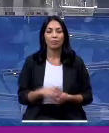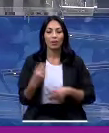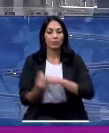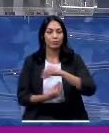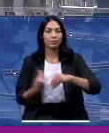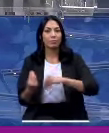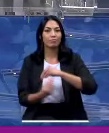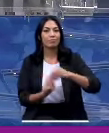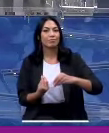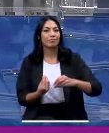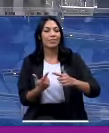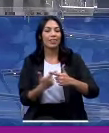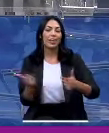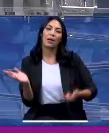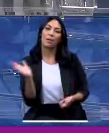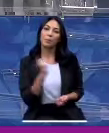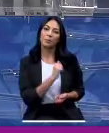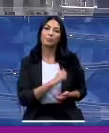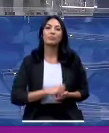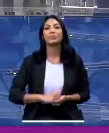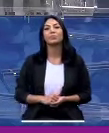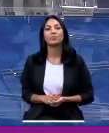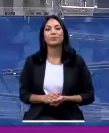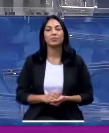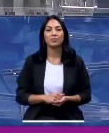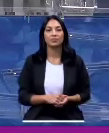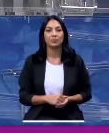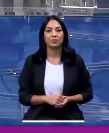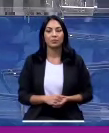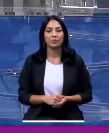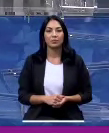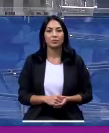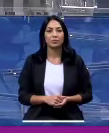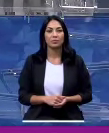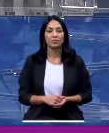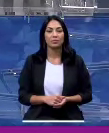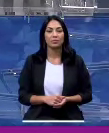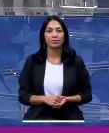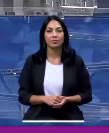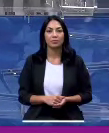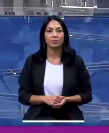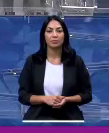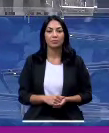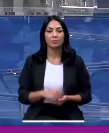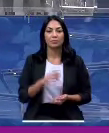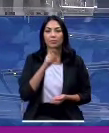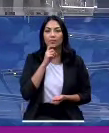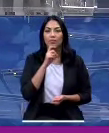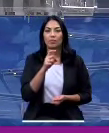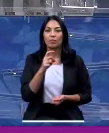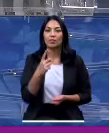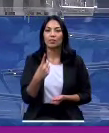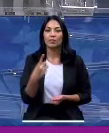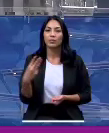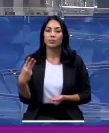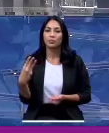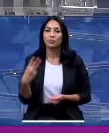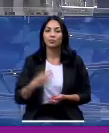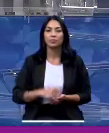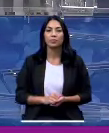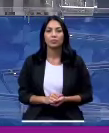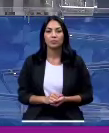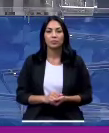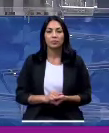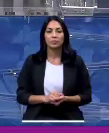globo segue girando, você chamando, a sorte chegando. Mais uma bola. Verde, número 13.